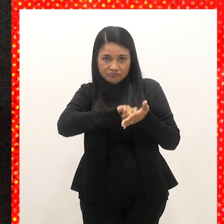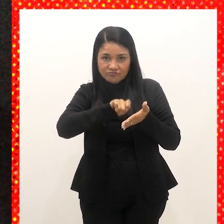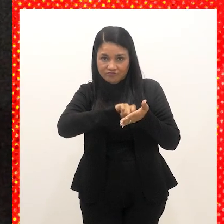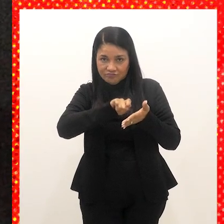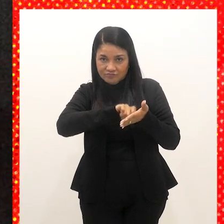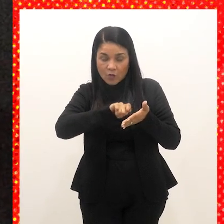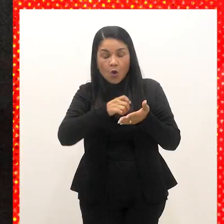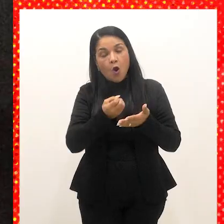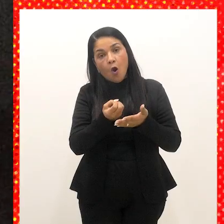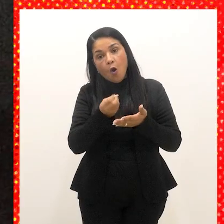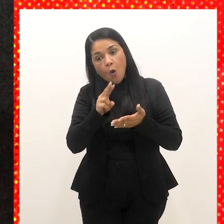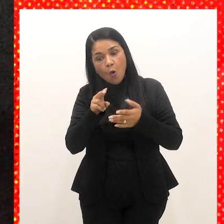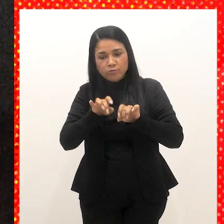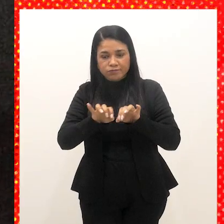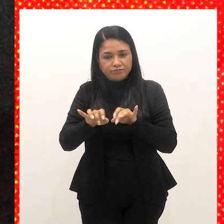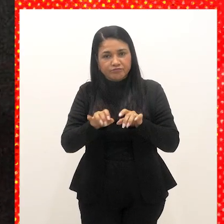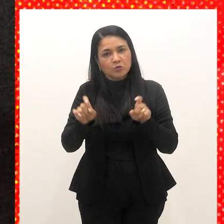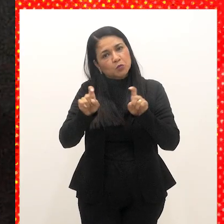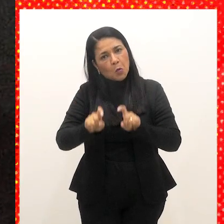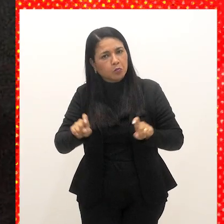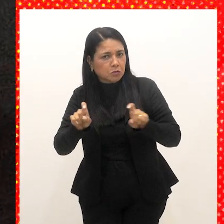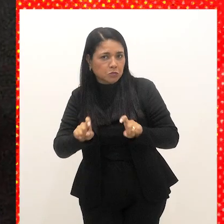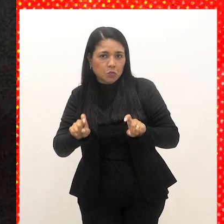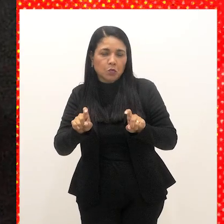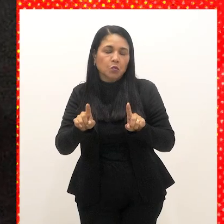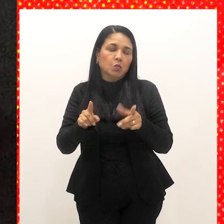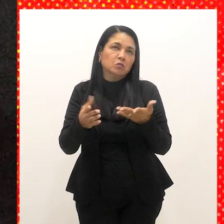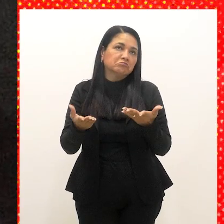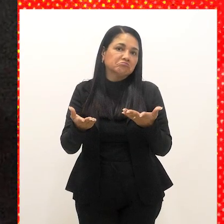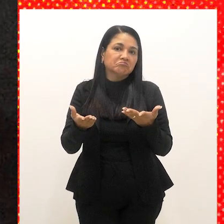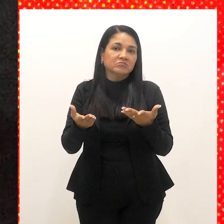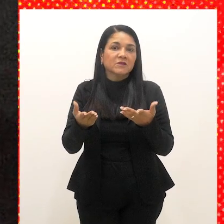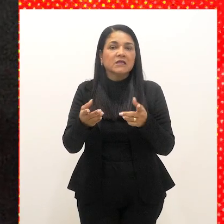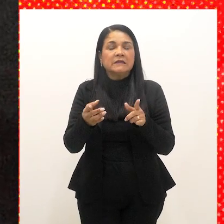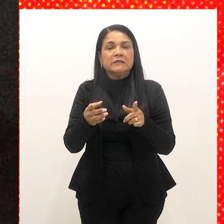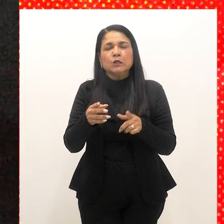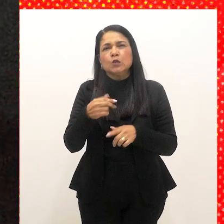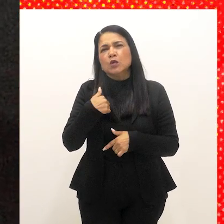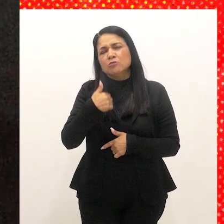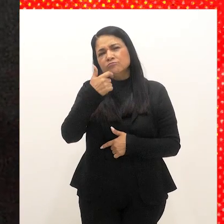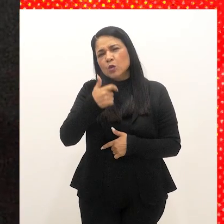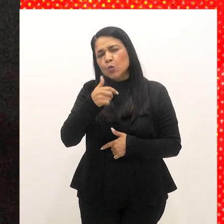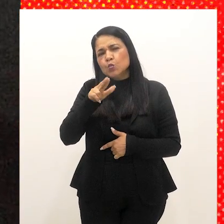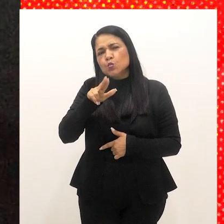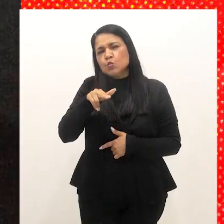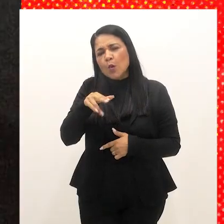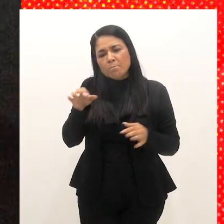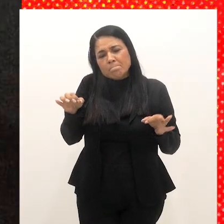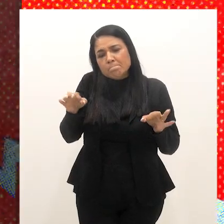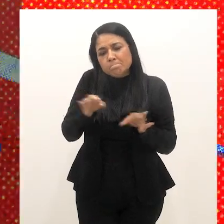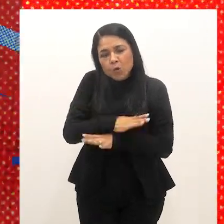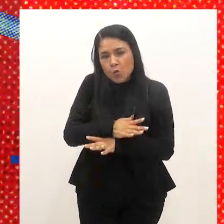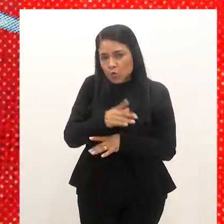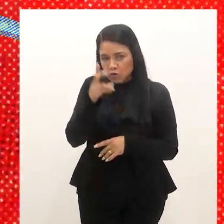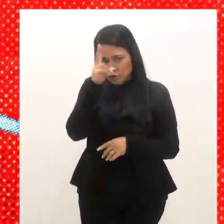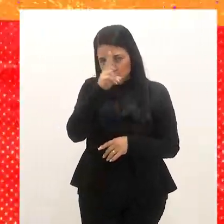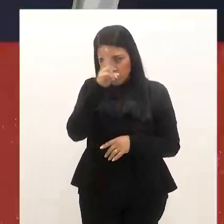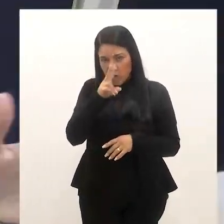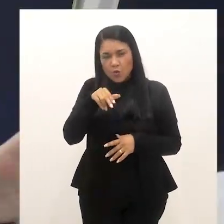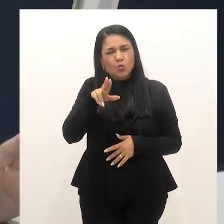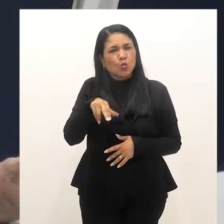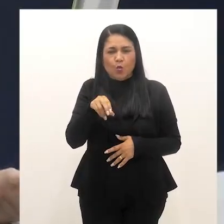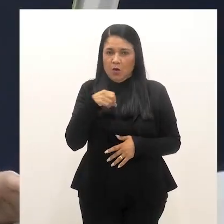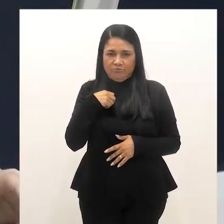mão mesmo, escrevia no computador, mas eu nunca concluía essas histórias. Eu